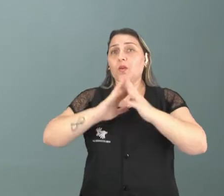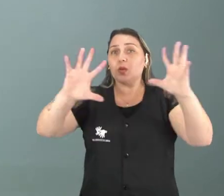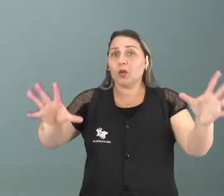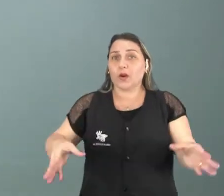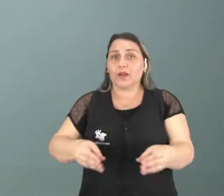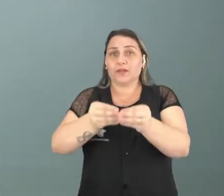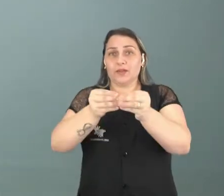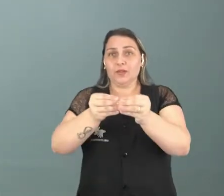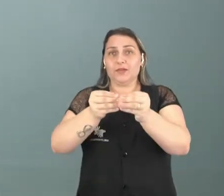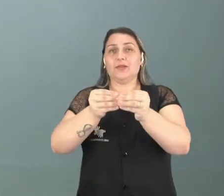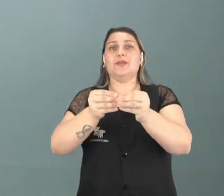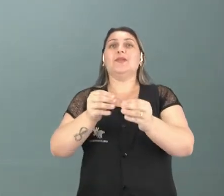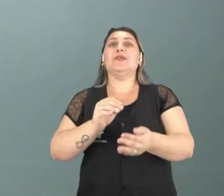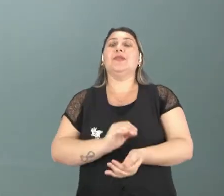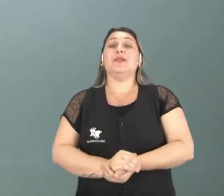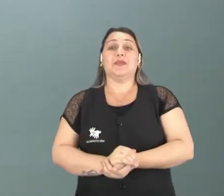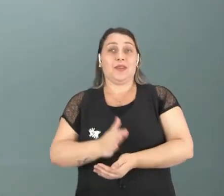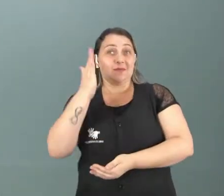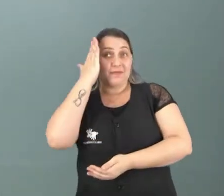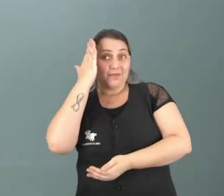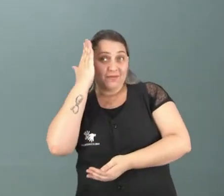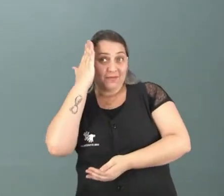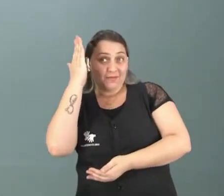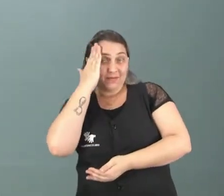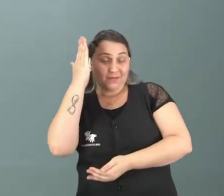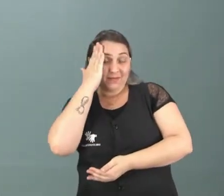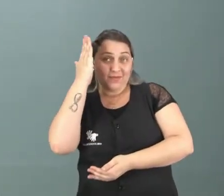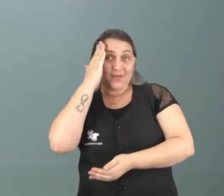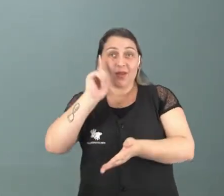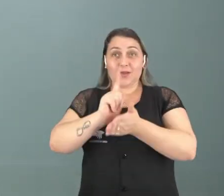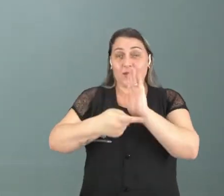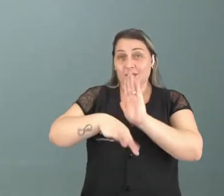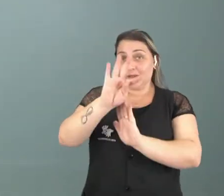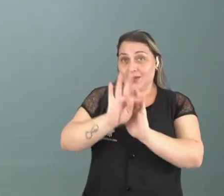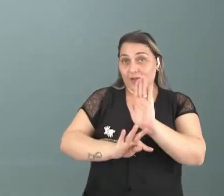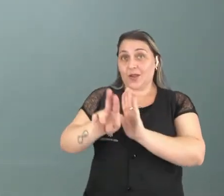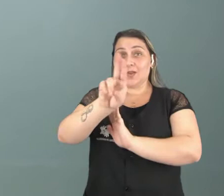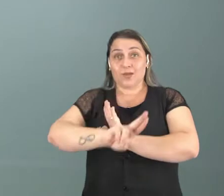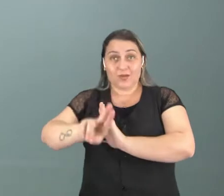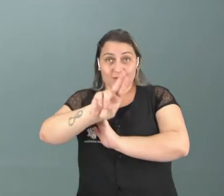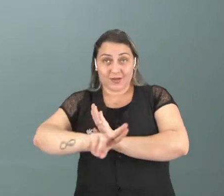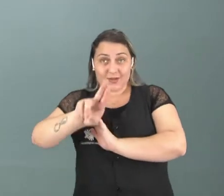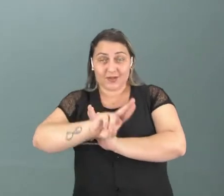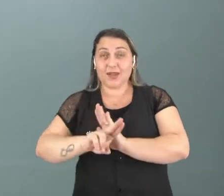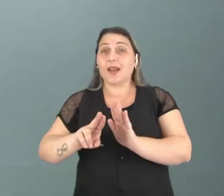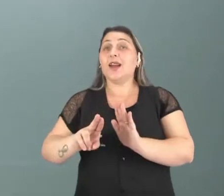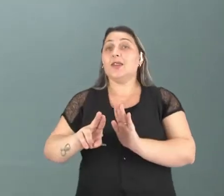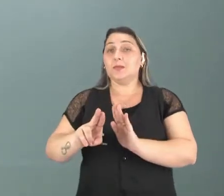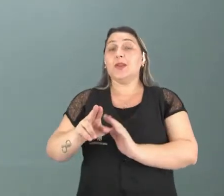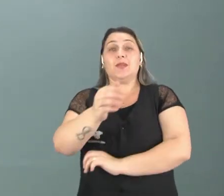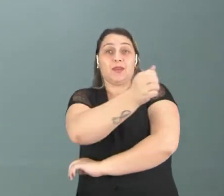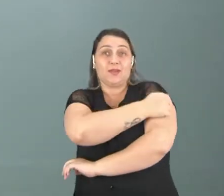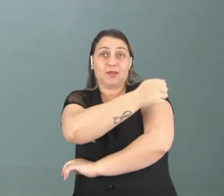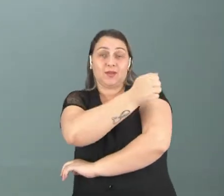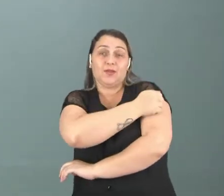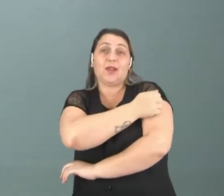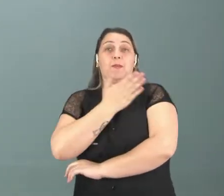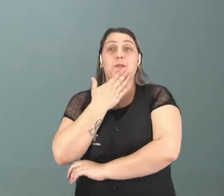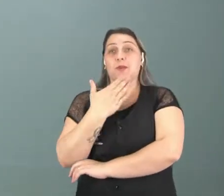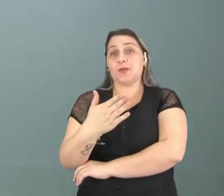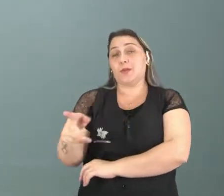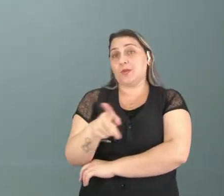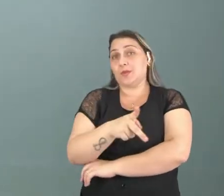resumo, tá? Então a gente vai compreender um pouco esse gênero textual usado no meio escolar, que é muito usado pelos estudantes e às vezes é muito pedido